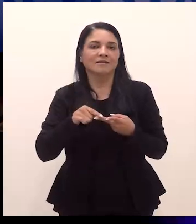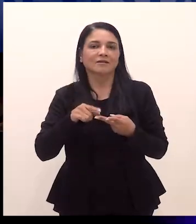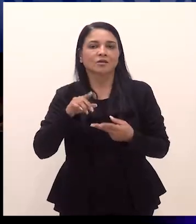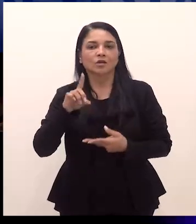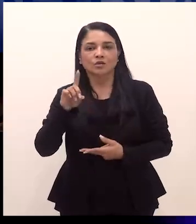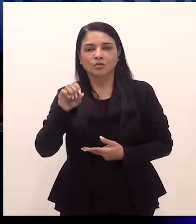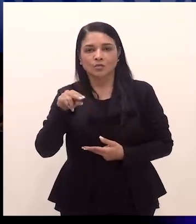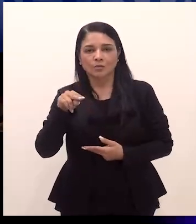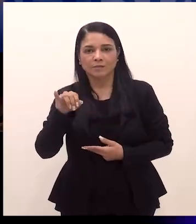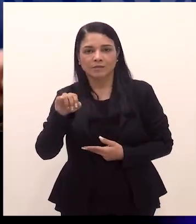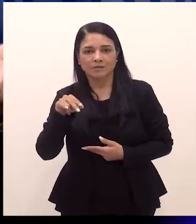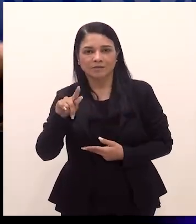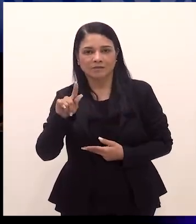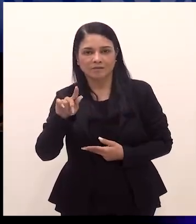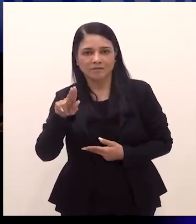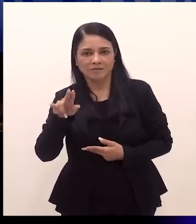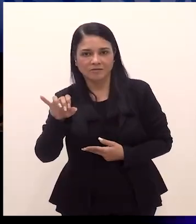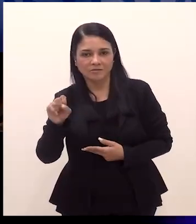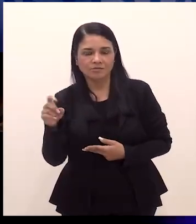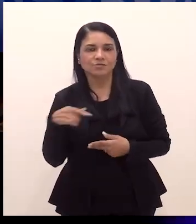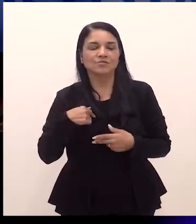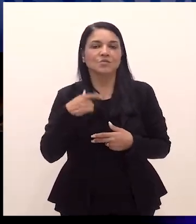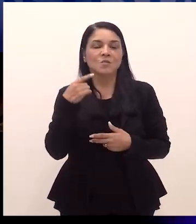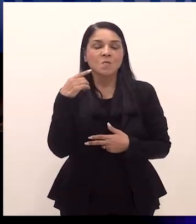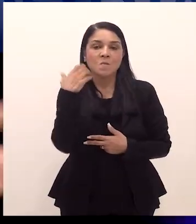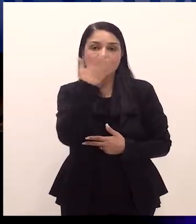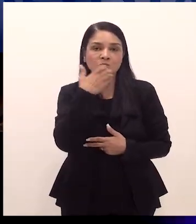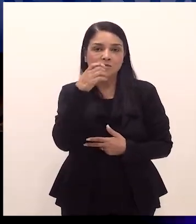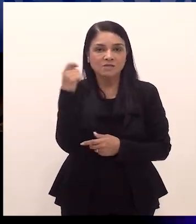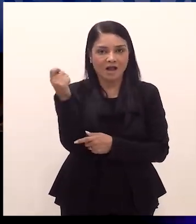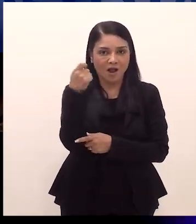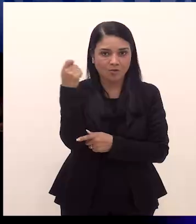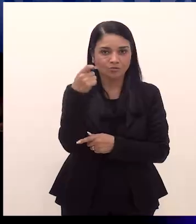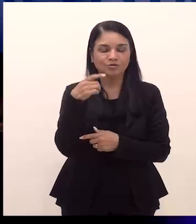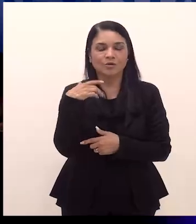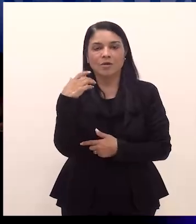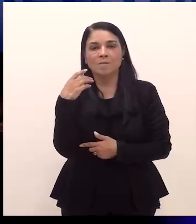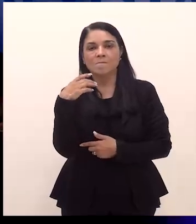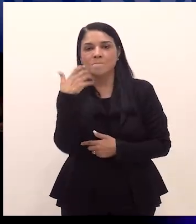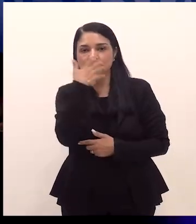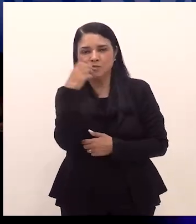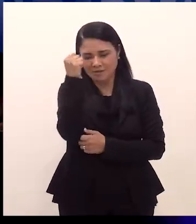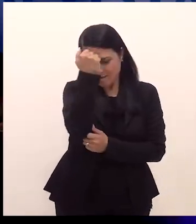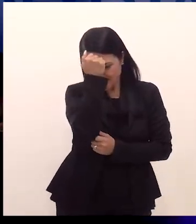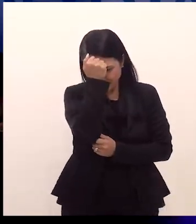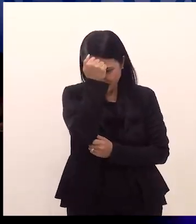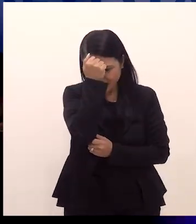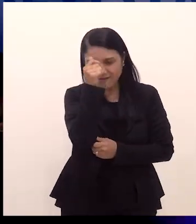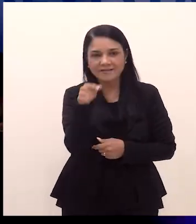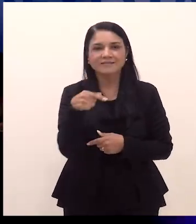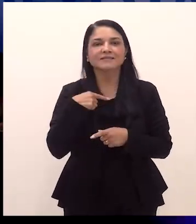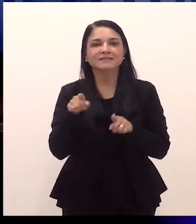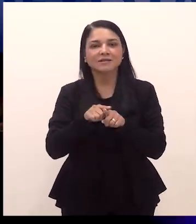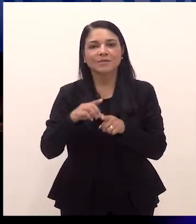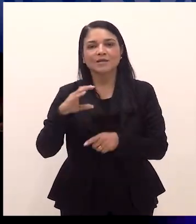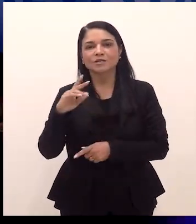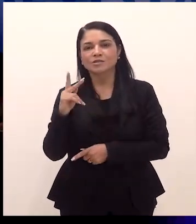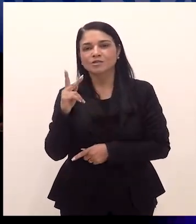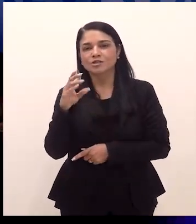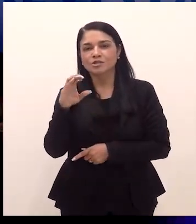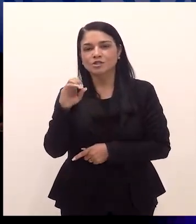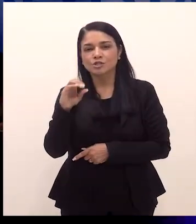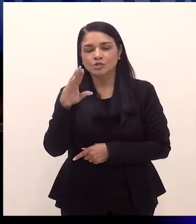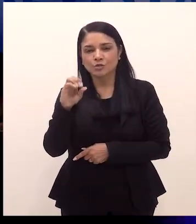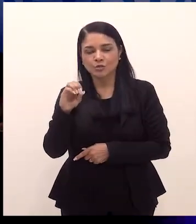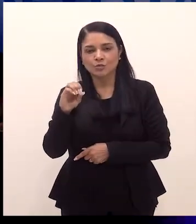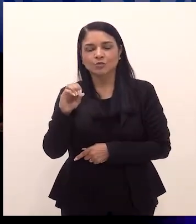baixos, muita música nordestina, música gaúcha, música sertaneja, os choros, que foram muito gravados pelo Chiquinho do